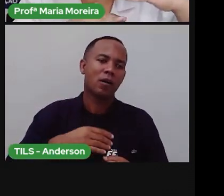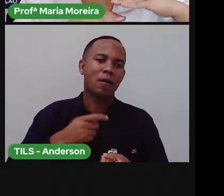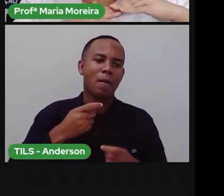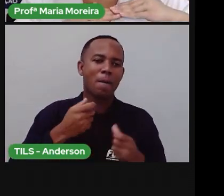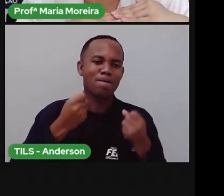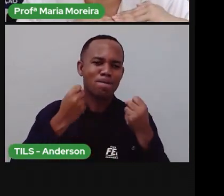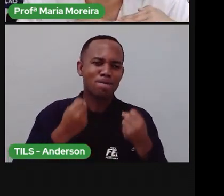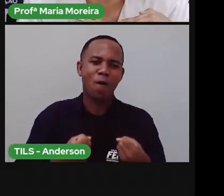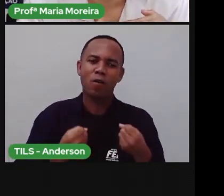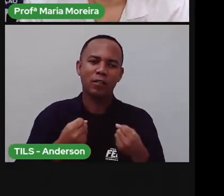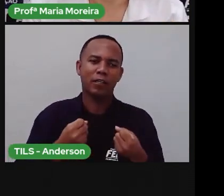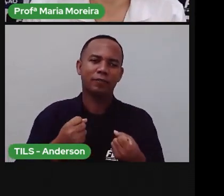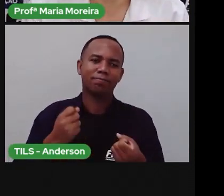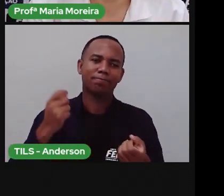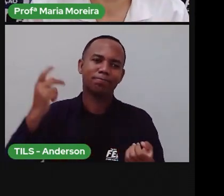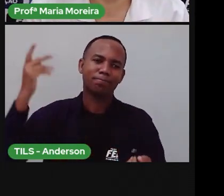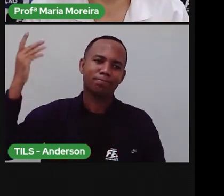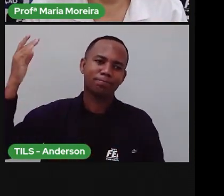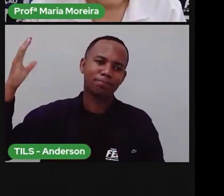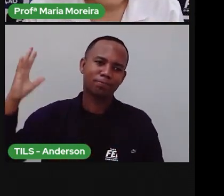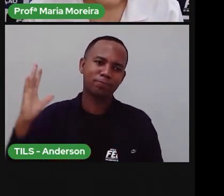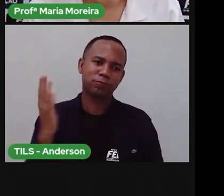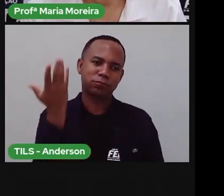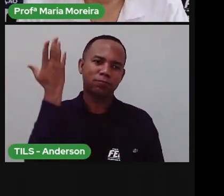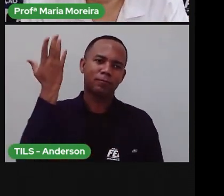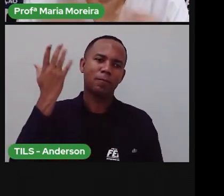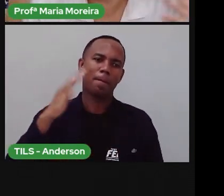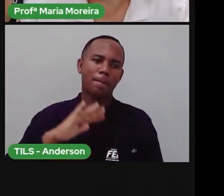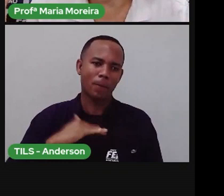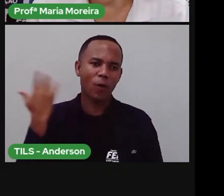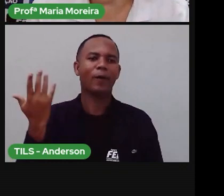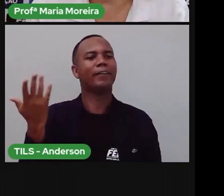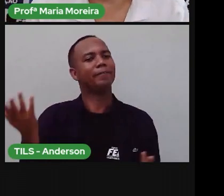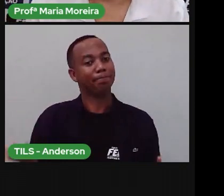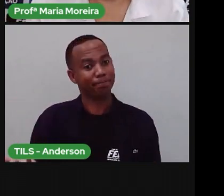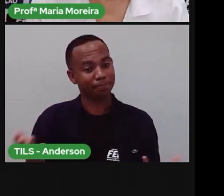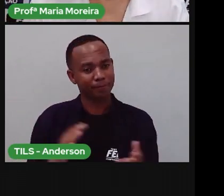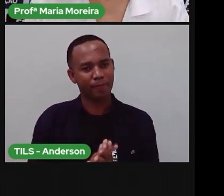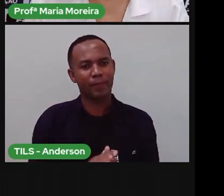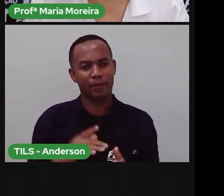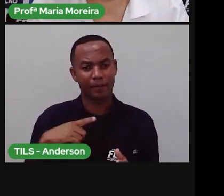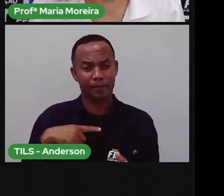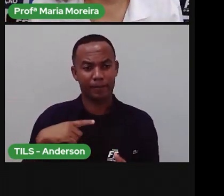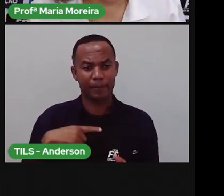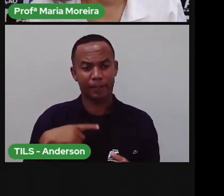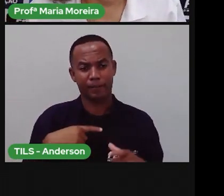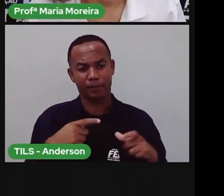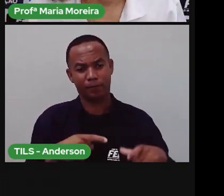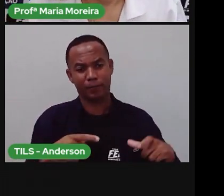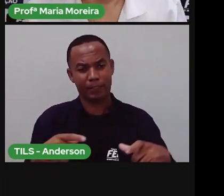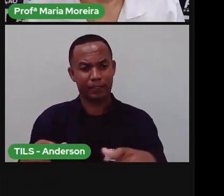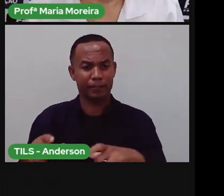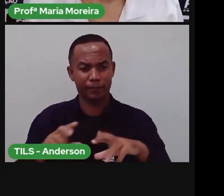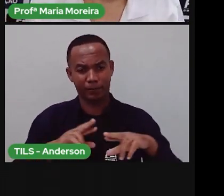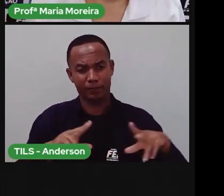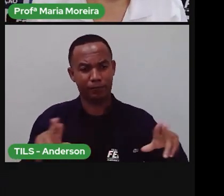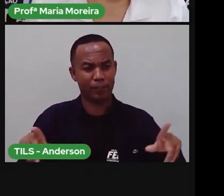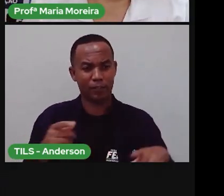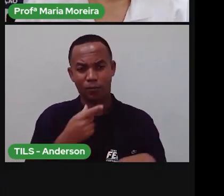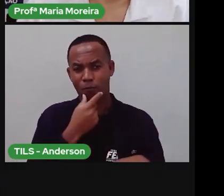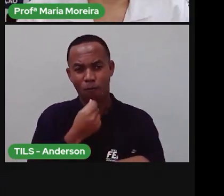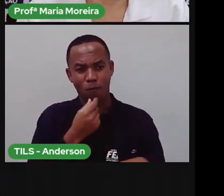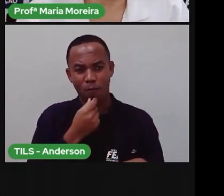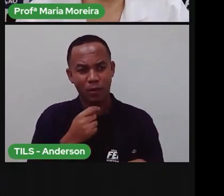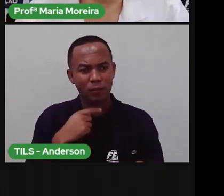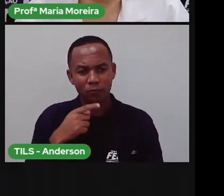pressão e acaba morrendo. Então, existem locais, né? Vários locais, e que o homem ainda não chegou, por ser o quê?